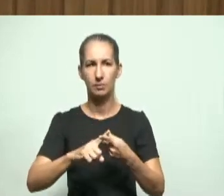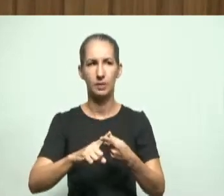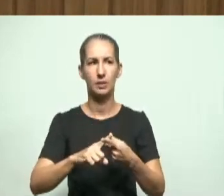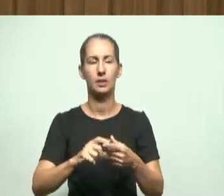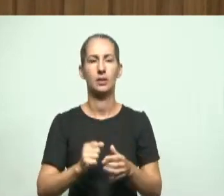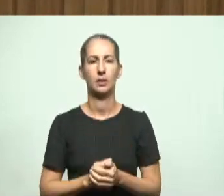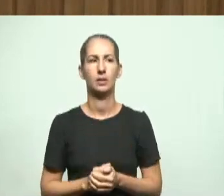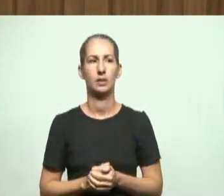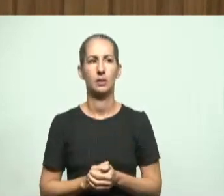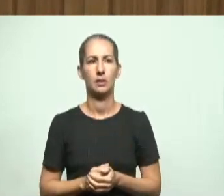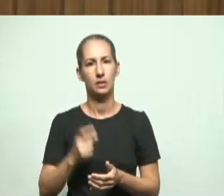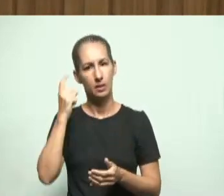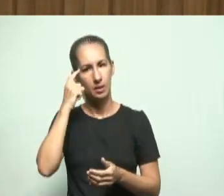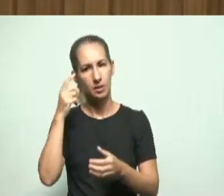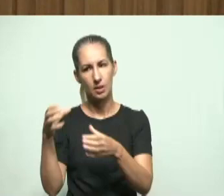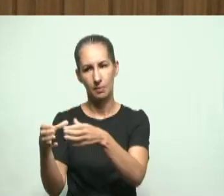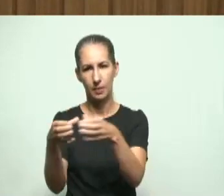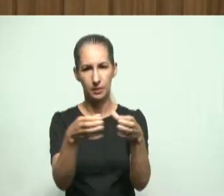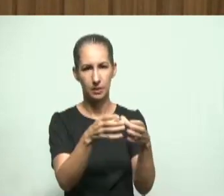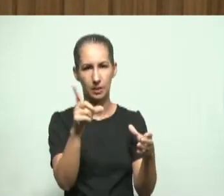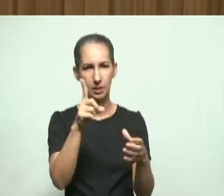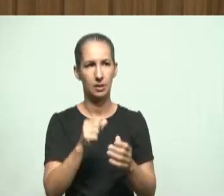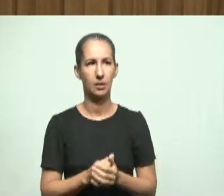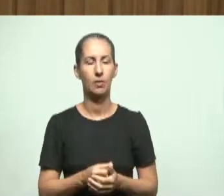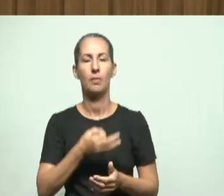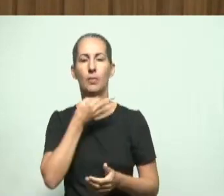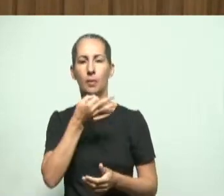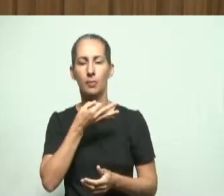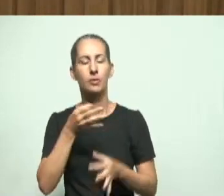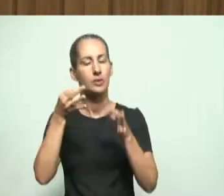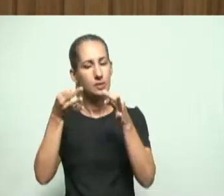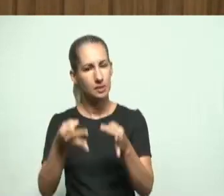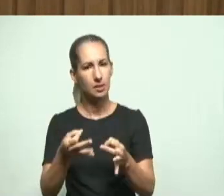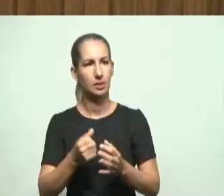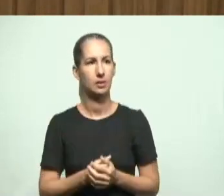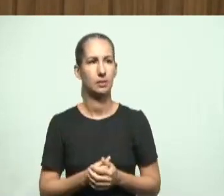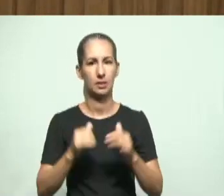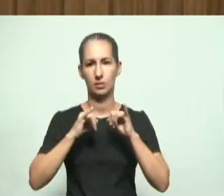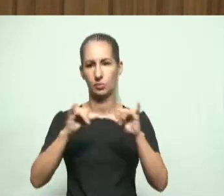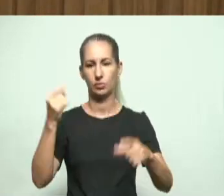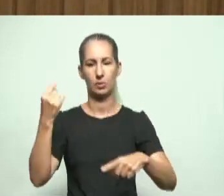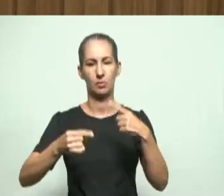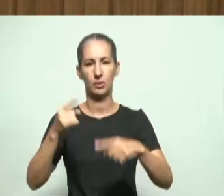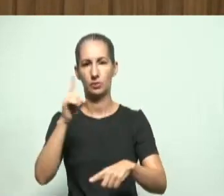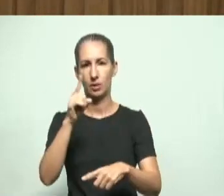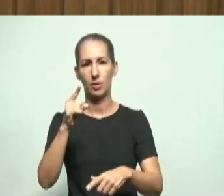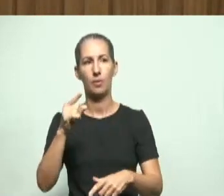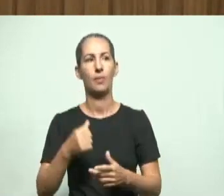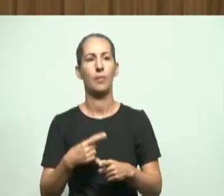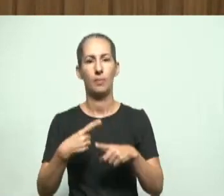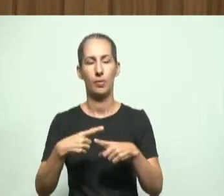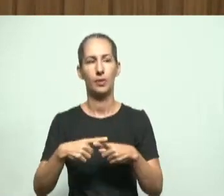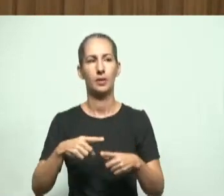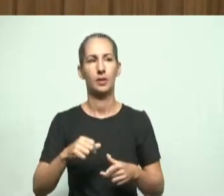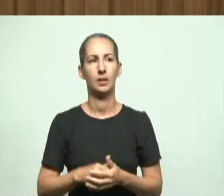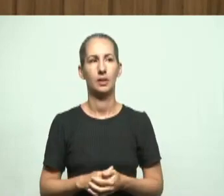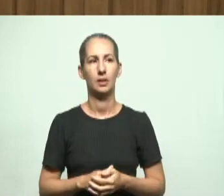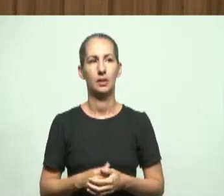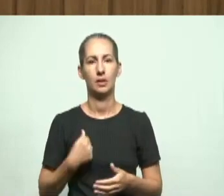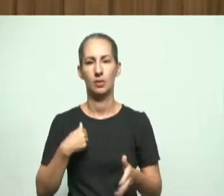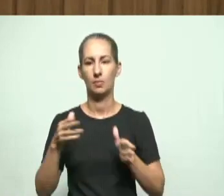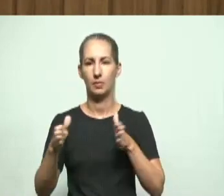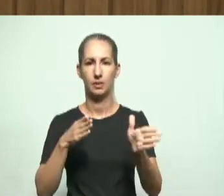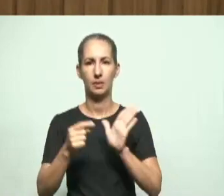fez. Não é ideologia partidária. Aqui é proposta concreta, não é discurso de político. Sabe por quê? Porque na eleição, durante meu